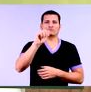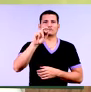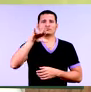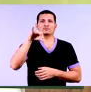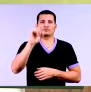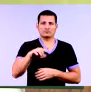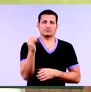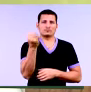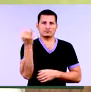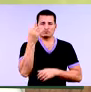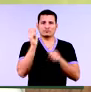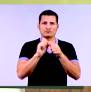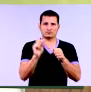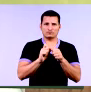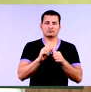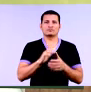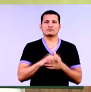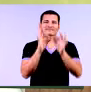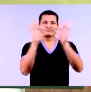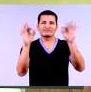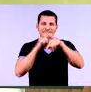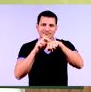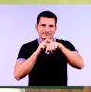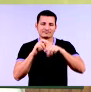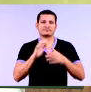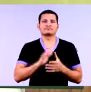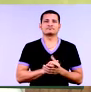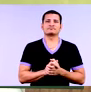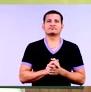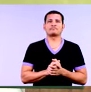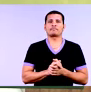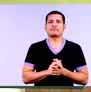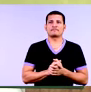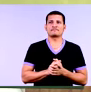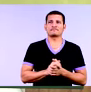faça comentário no nosso código, então a gente tem que